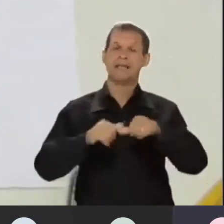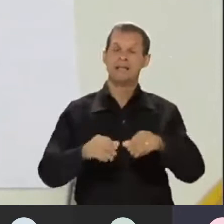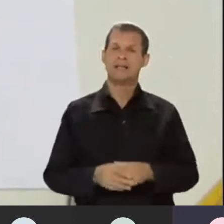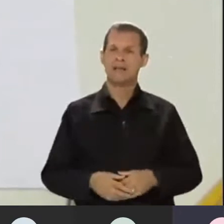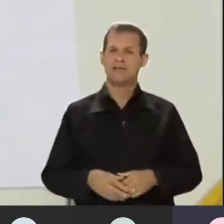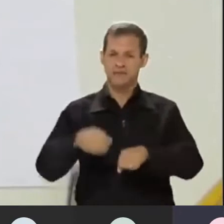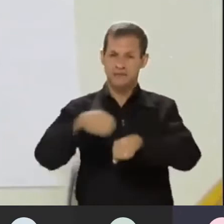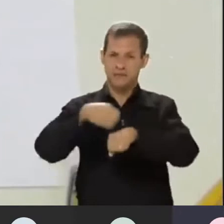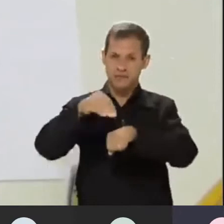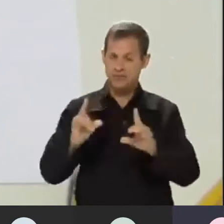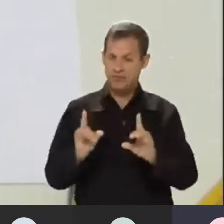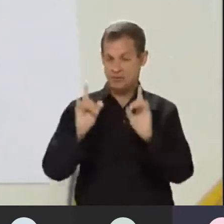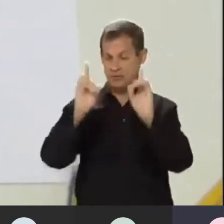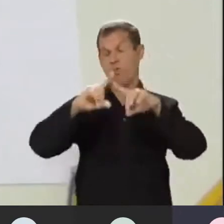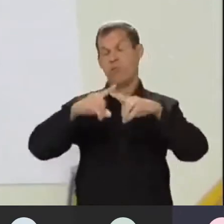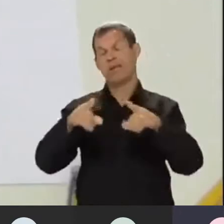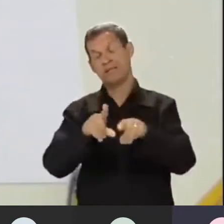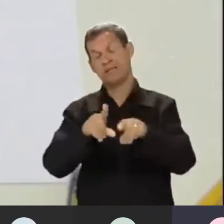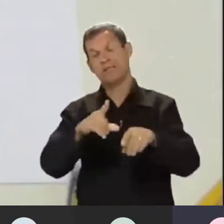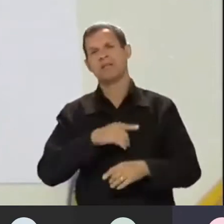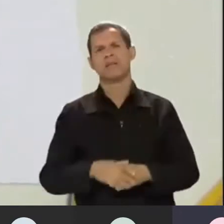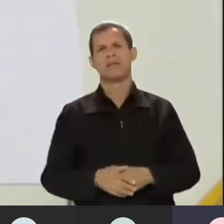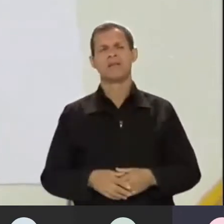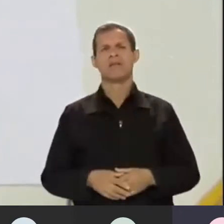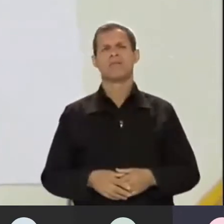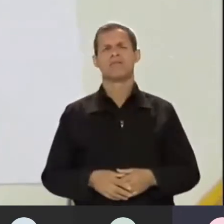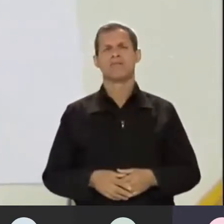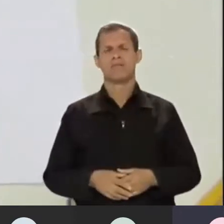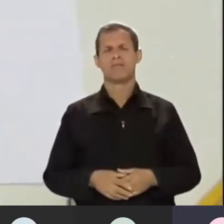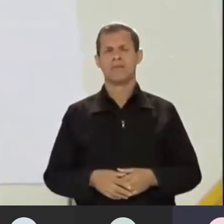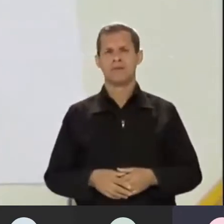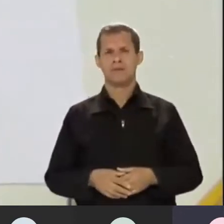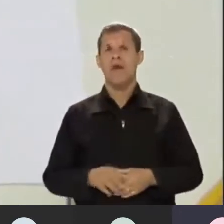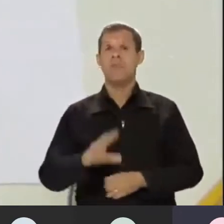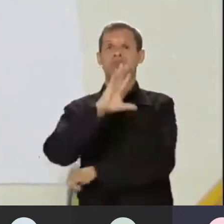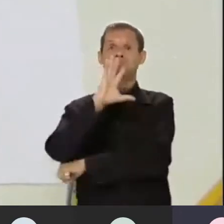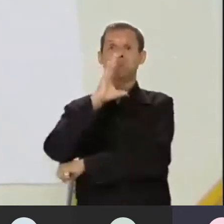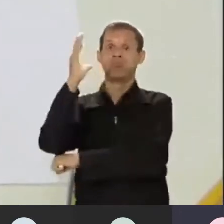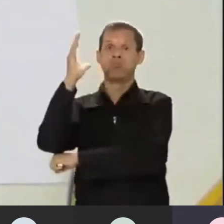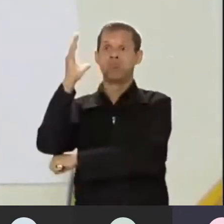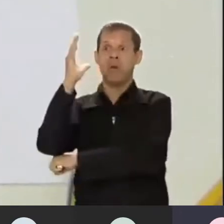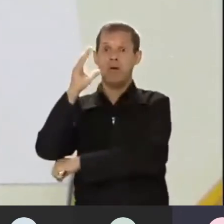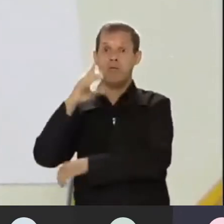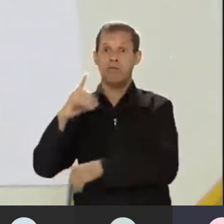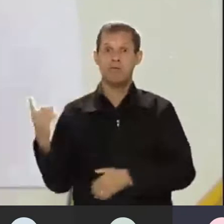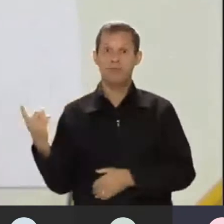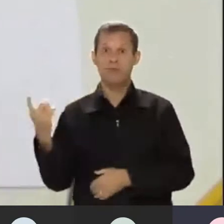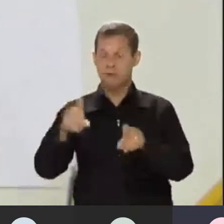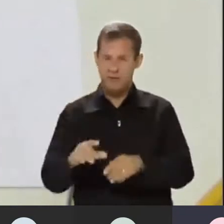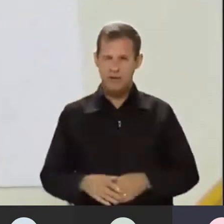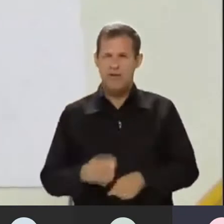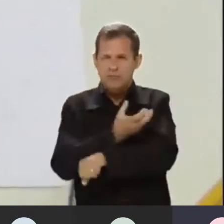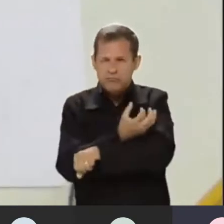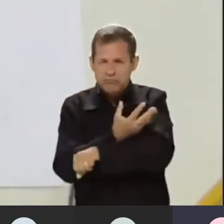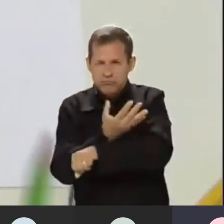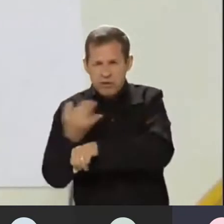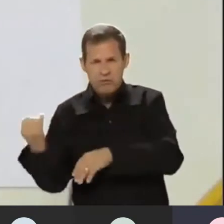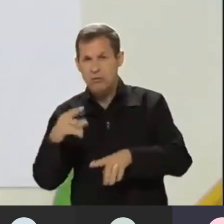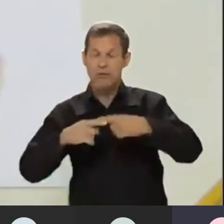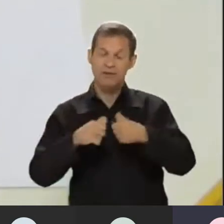né, nessa parte externa da minha edificação, como também posso propor grandes árvores. Tá? Então, a vegetação ela vai ser